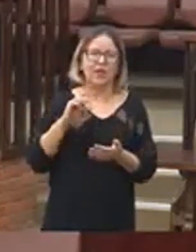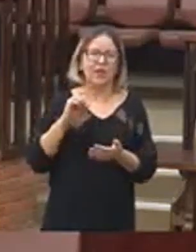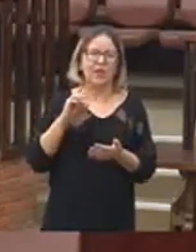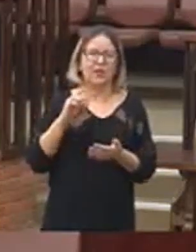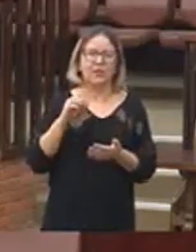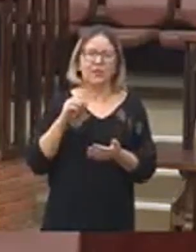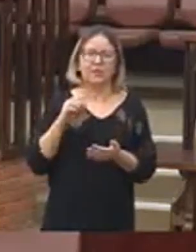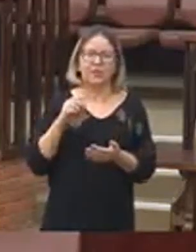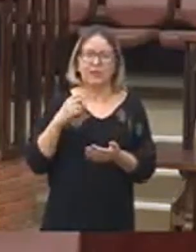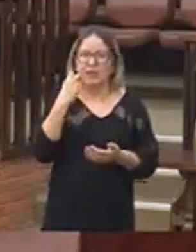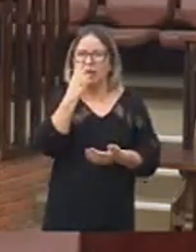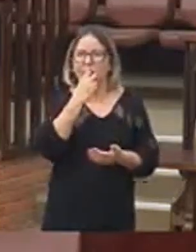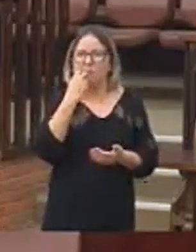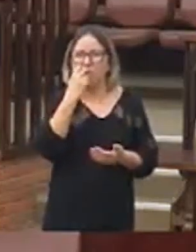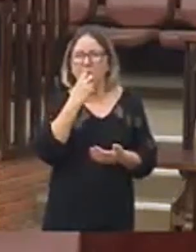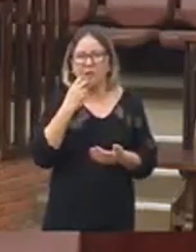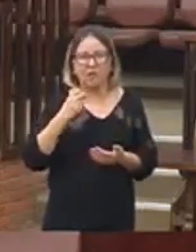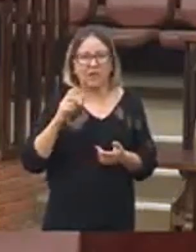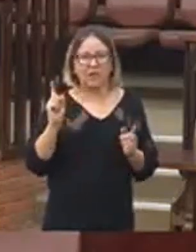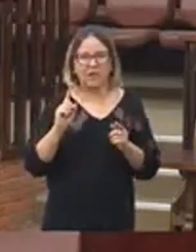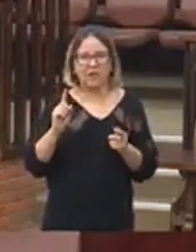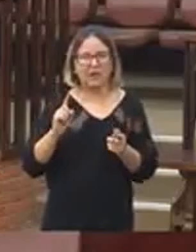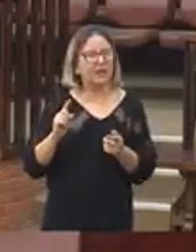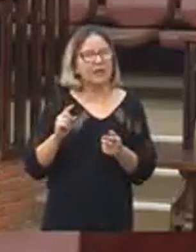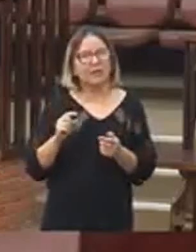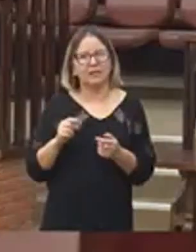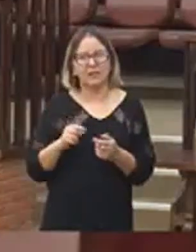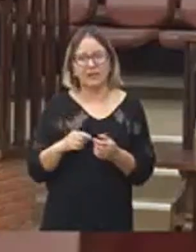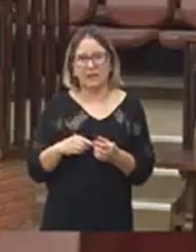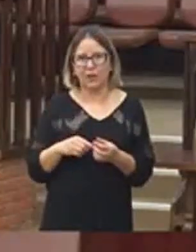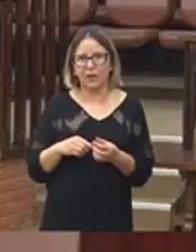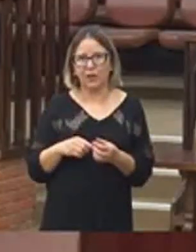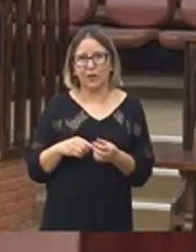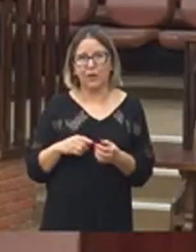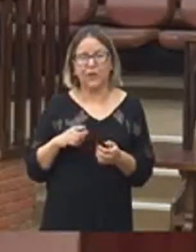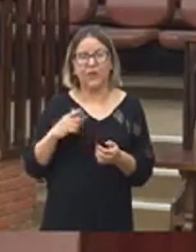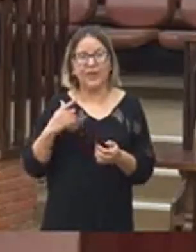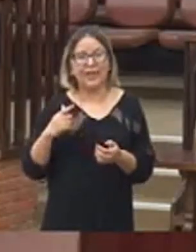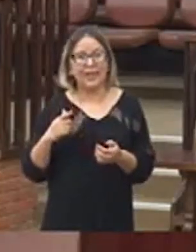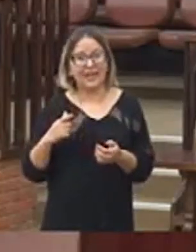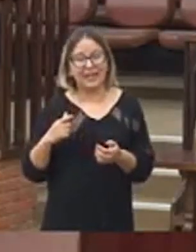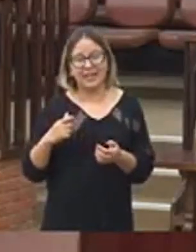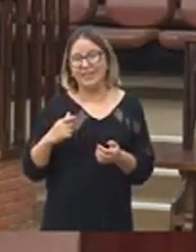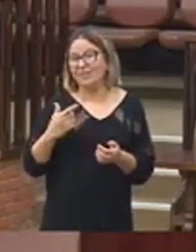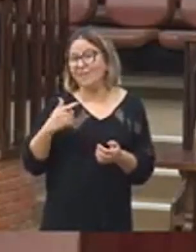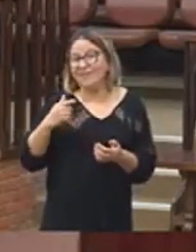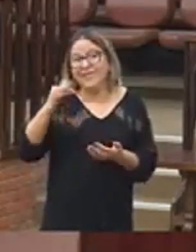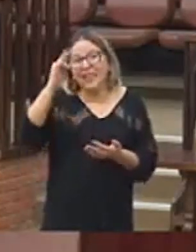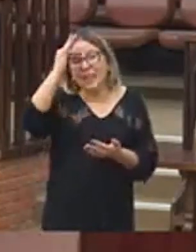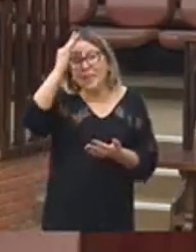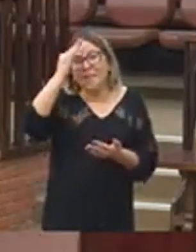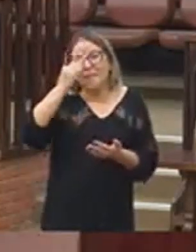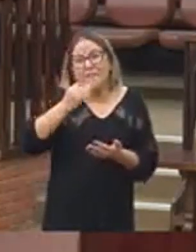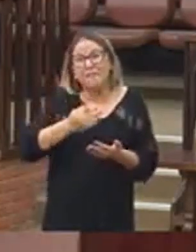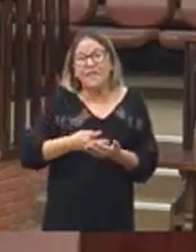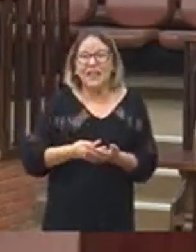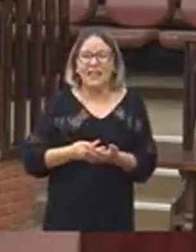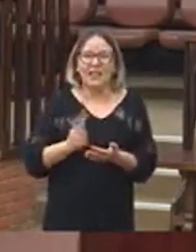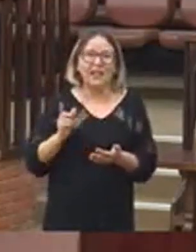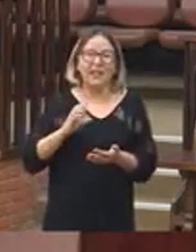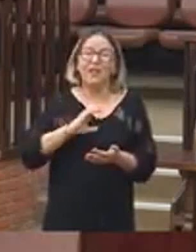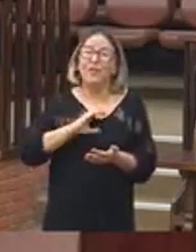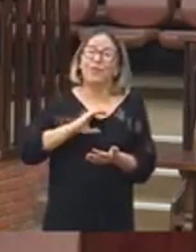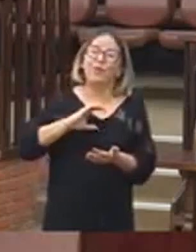confissão. Nós declaramos, mas não confessamos, não temos fé nisto. Não confiamos